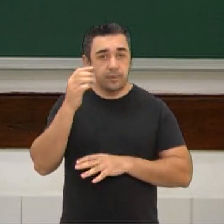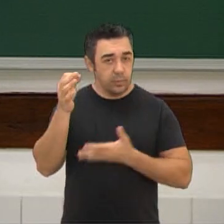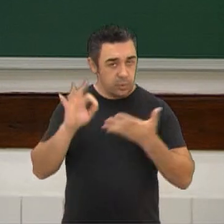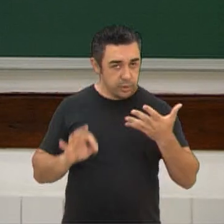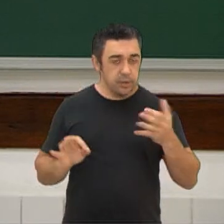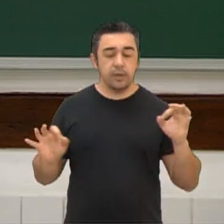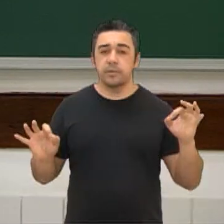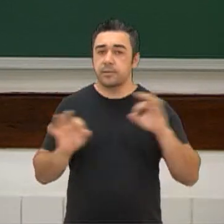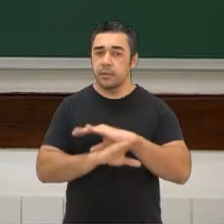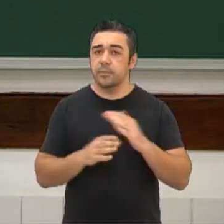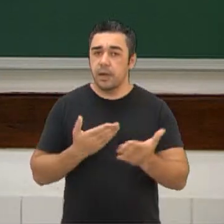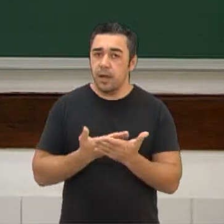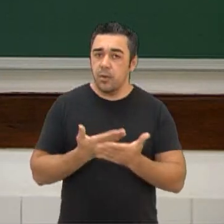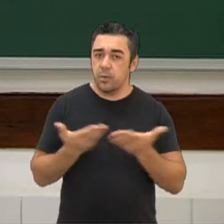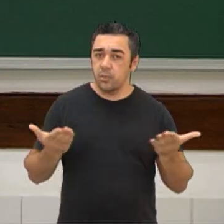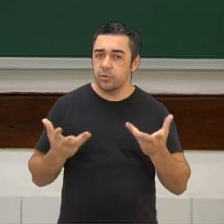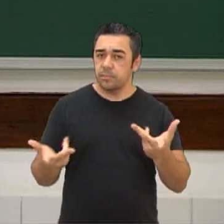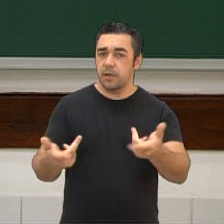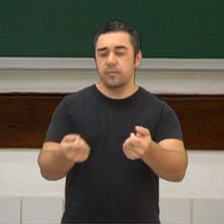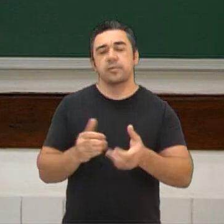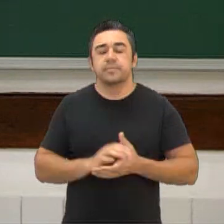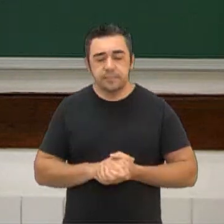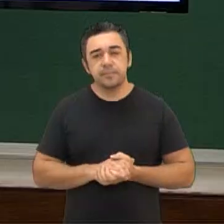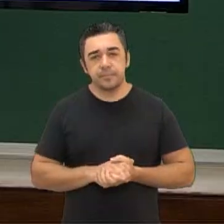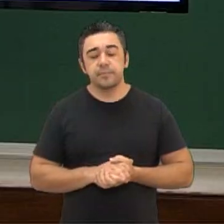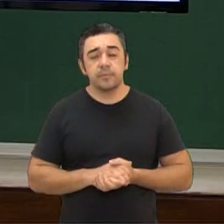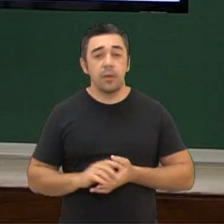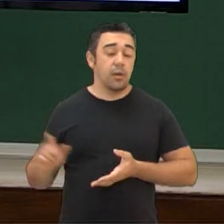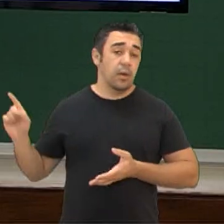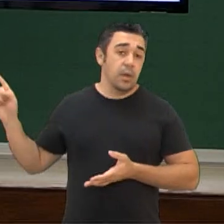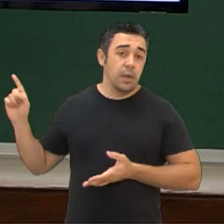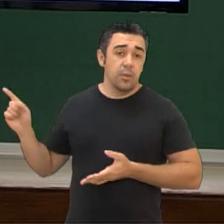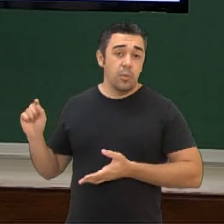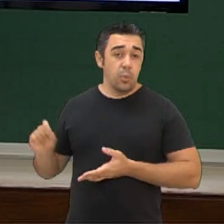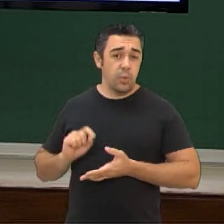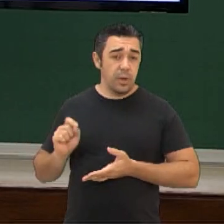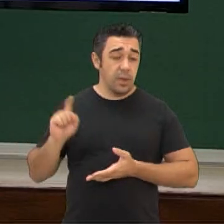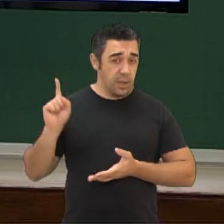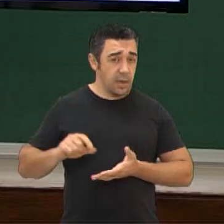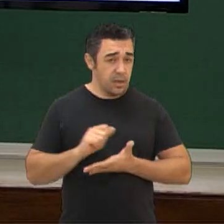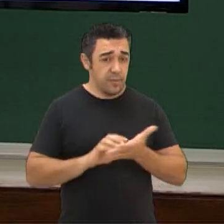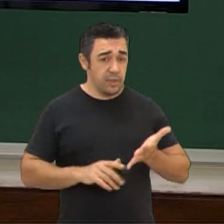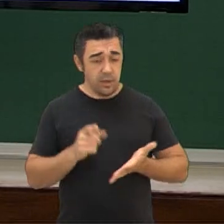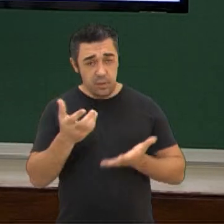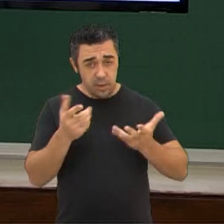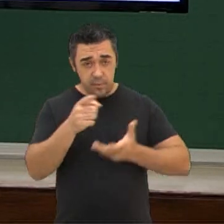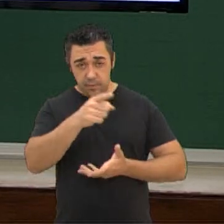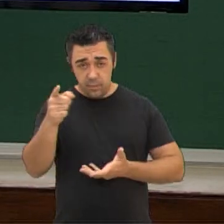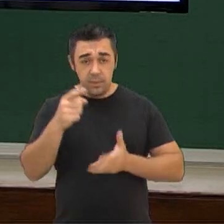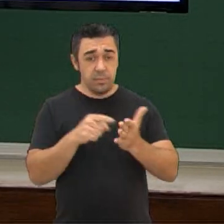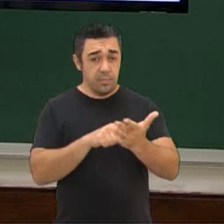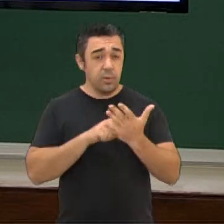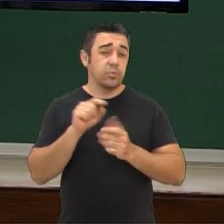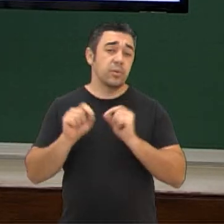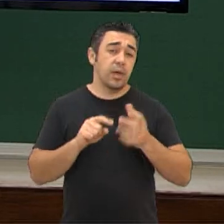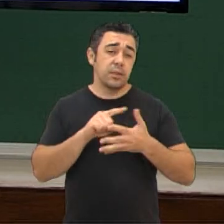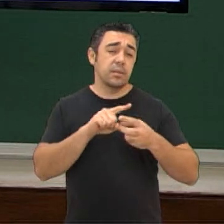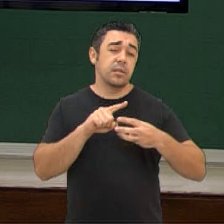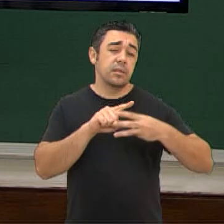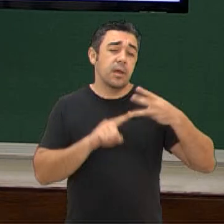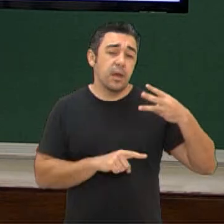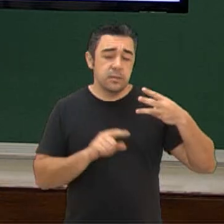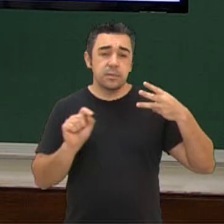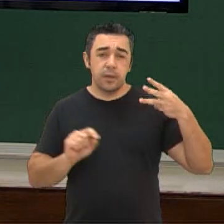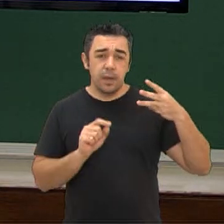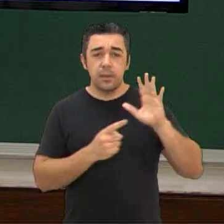e finalizar essa aula maravilhosa então, galera. Eu quero aqui nesse exercício que vocês me indiquem 3 compostos